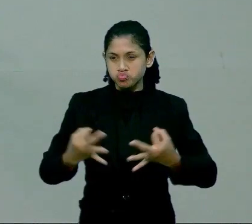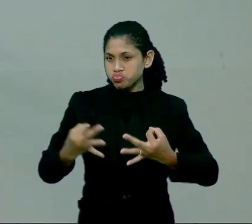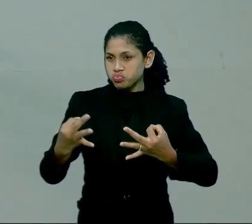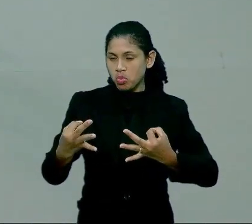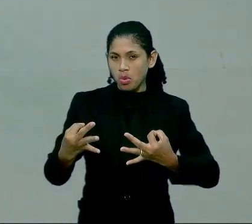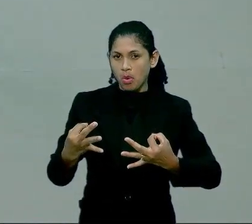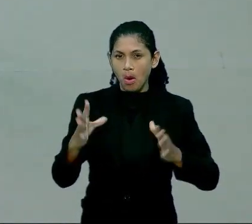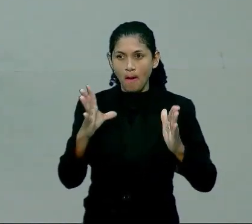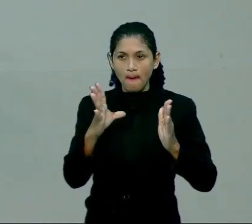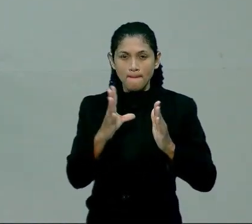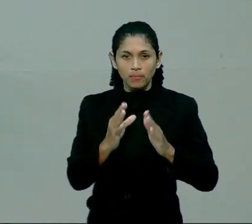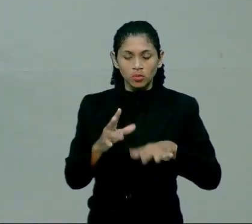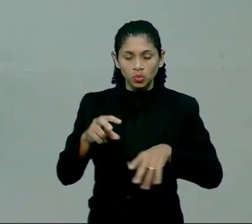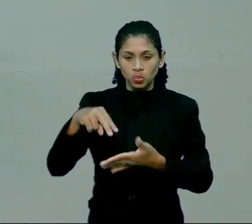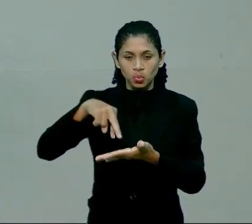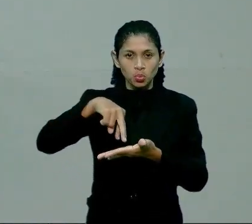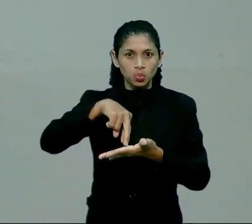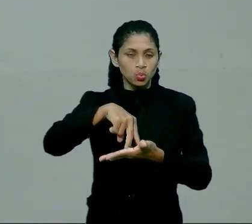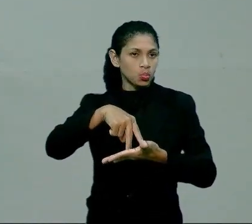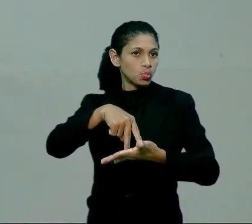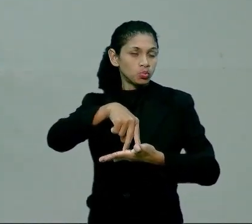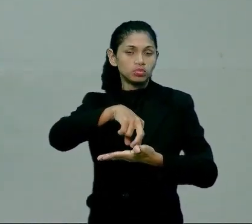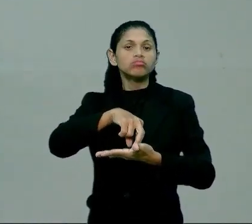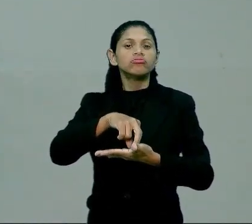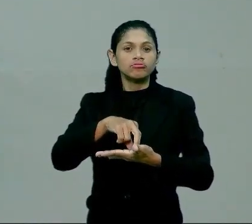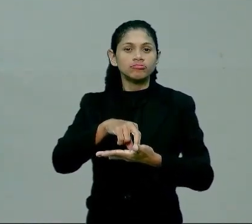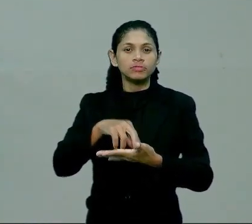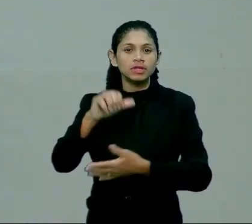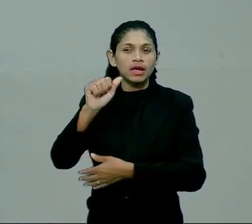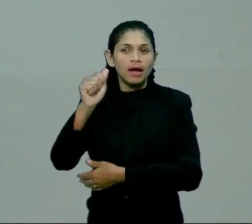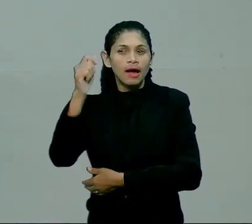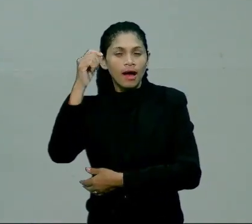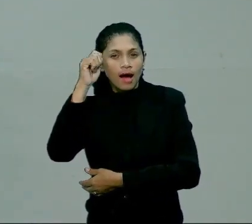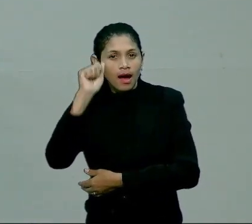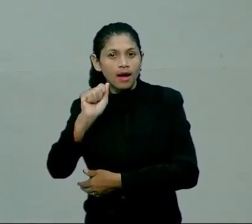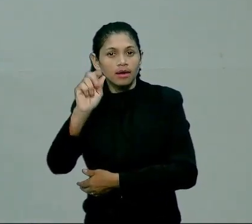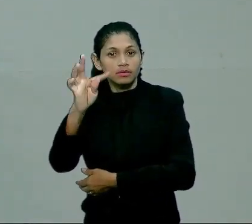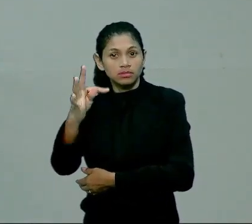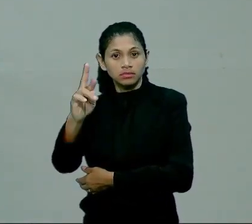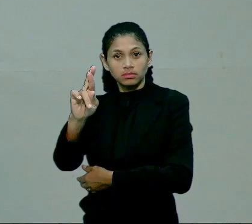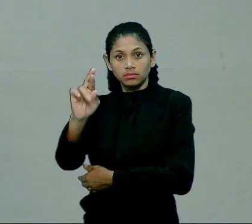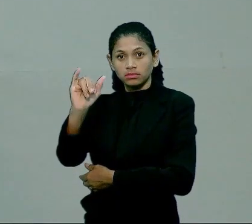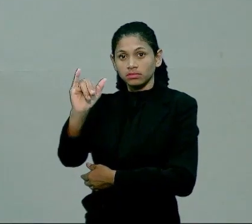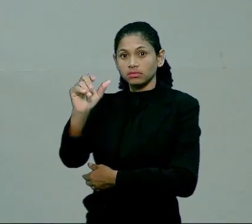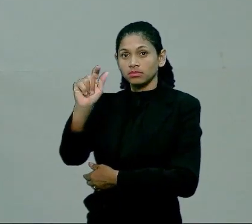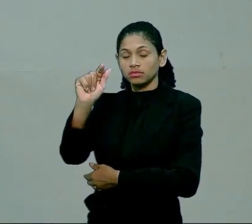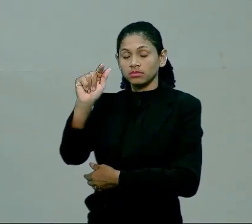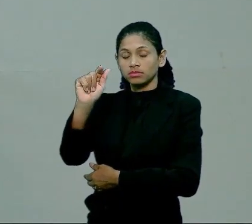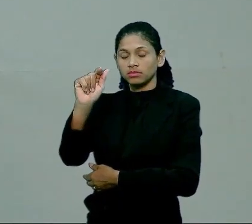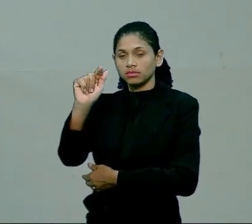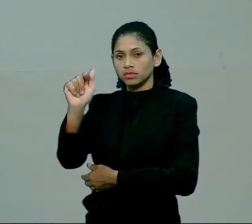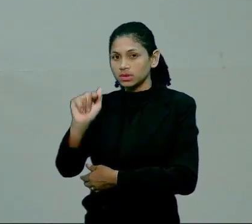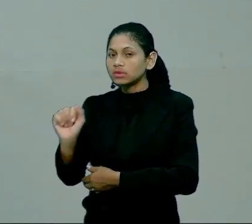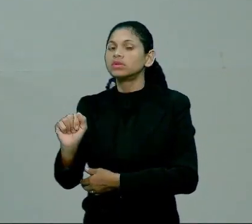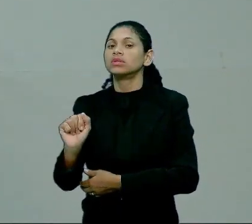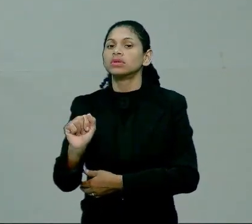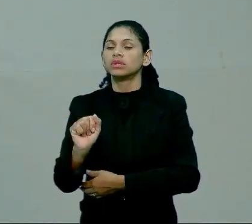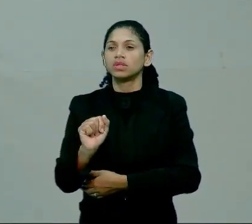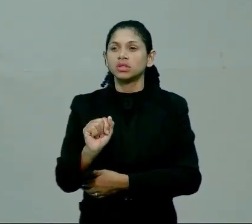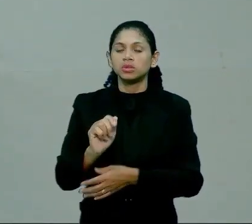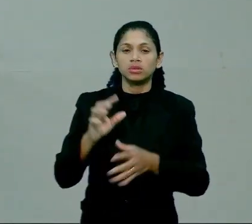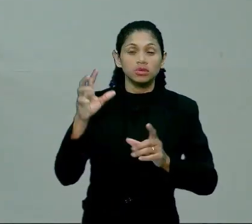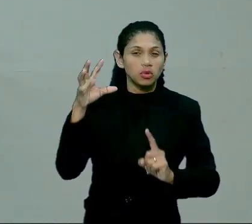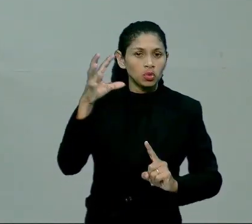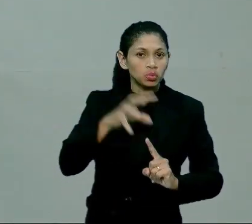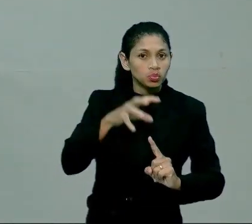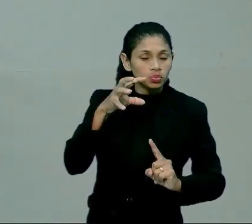as atrizes, cantores, tudo com uma forma, um modelo. E aí você acaba querendo replicar por base nessa influência. Além